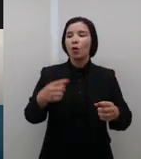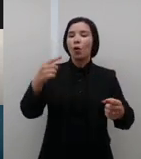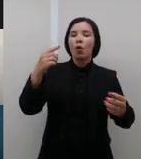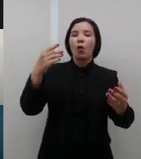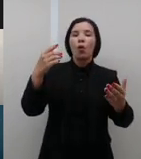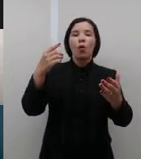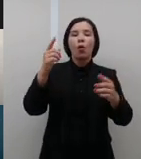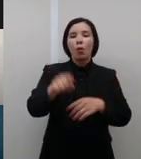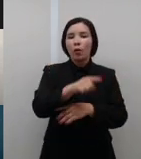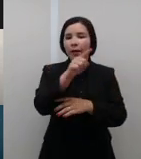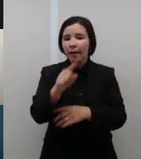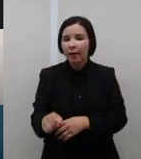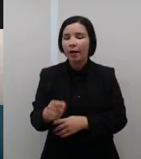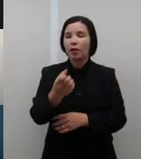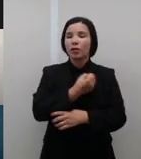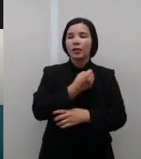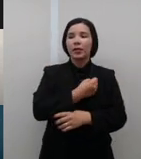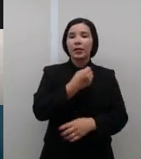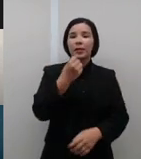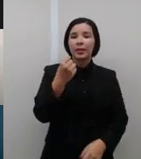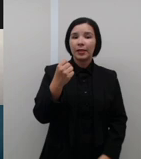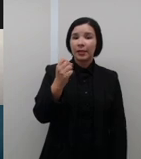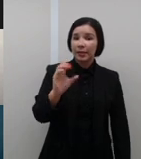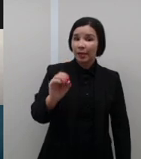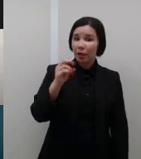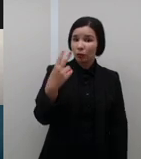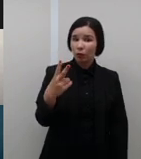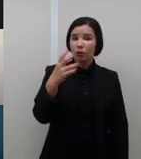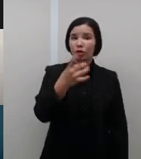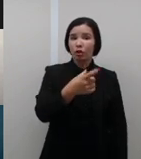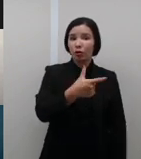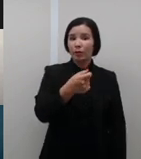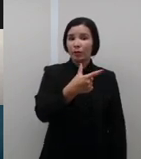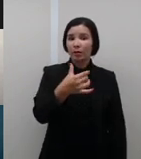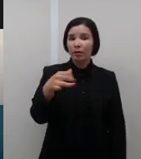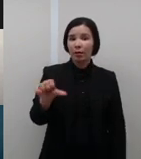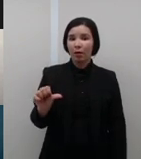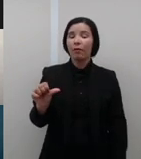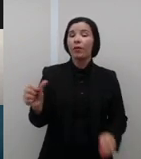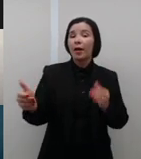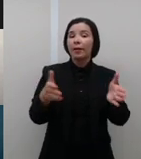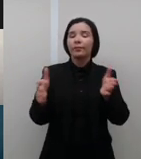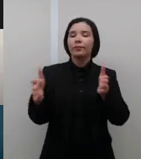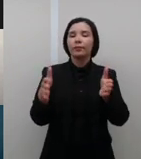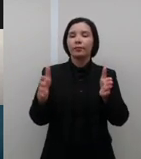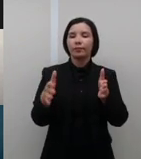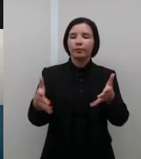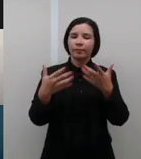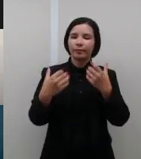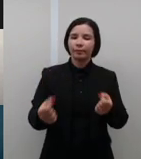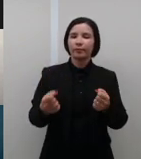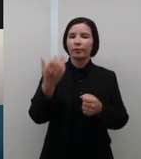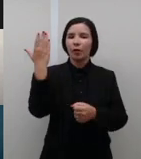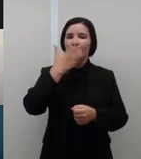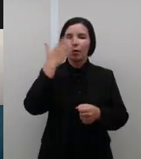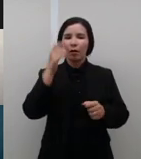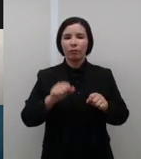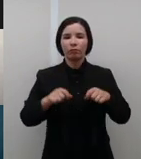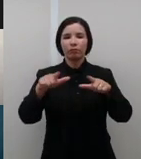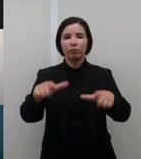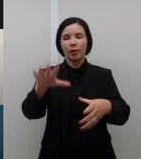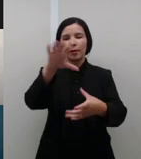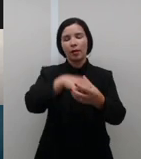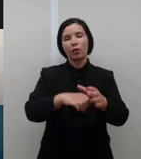número 02/2019 ao suprimir os marcos temporais para aquisição dos títulos previstos no edital de alteração